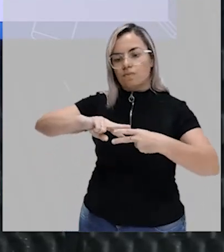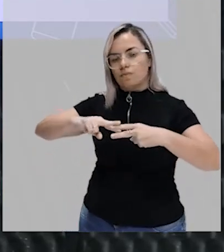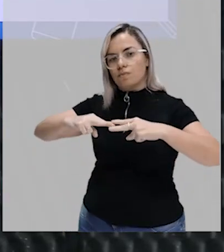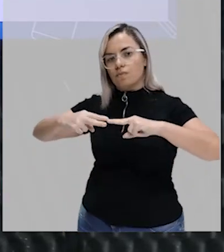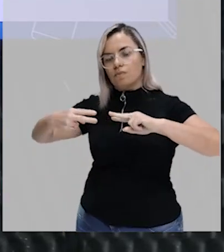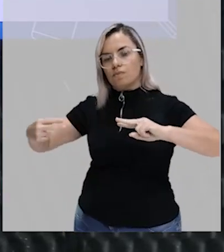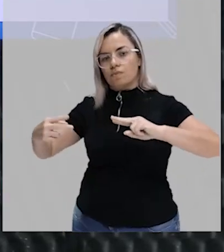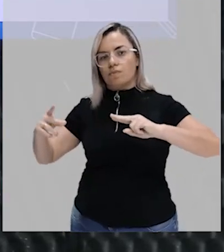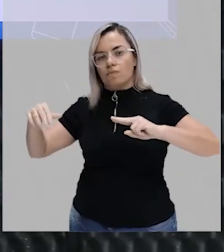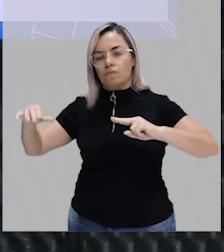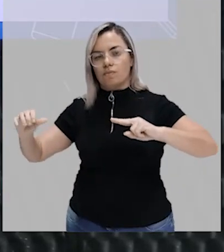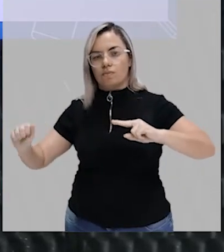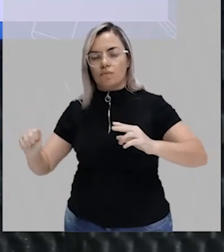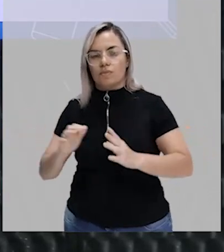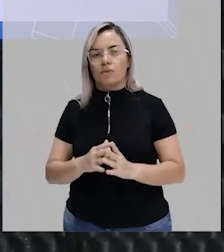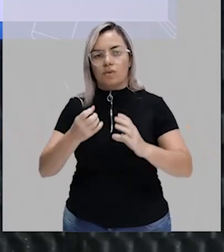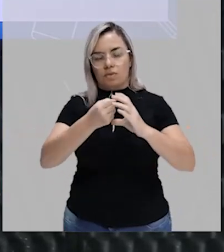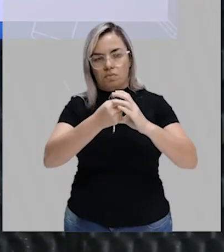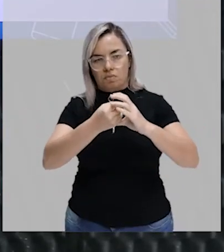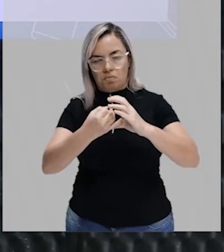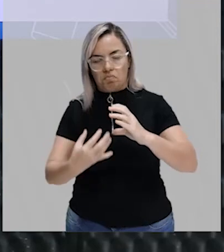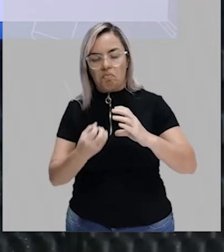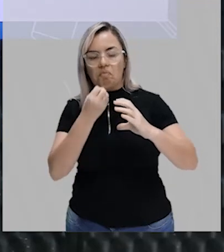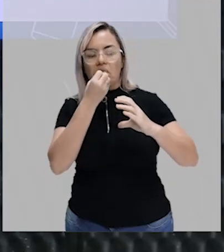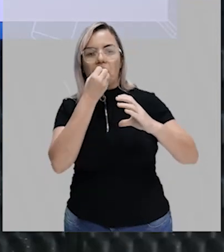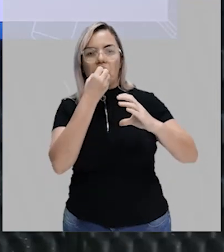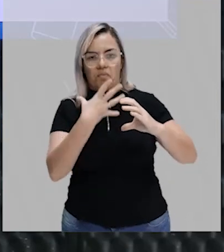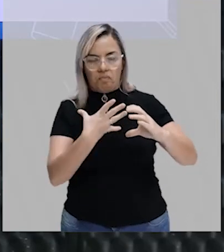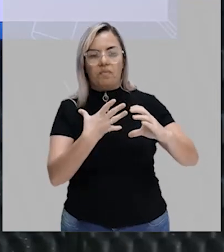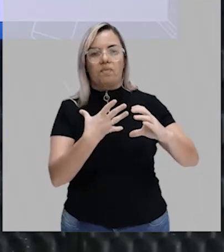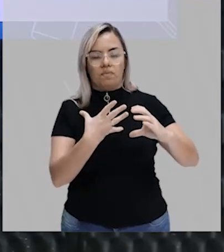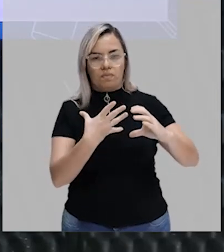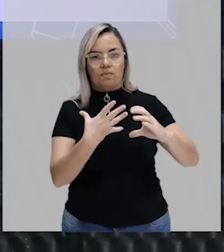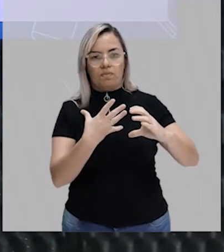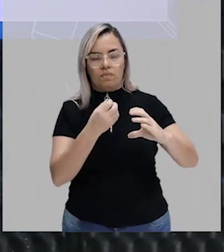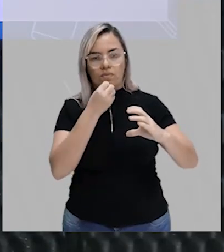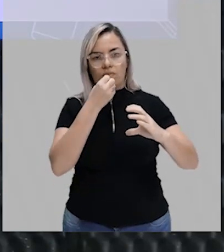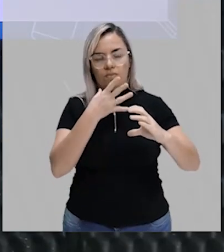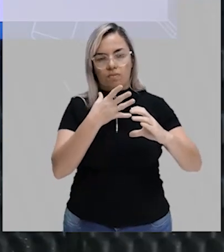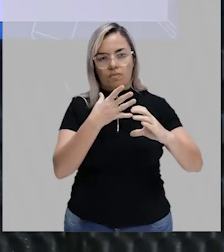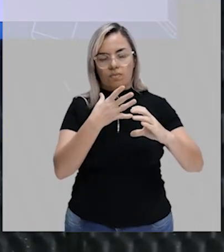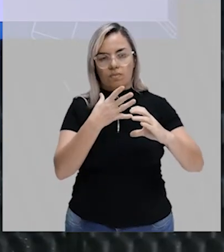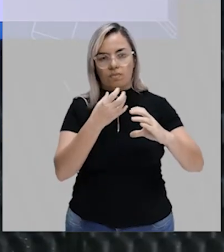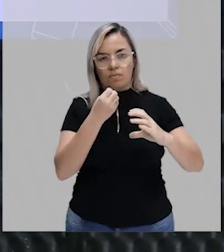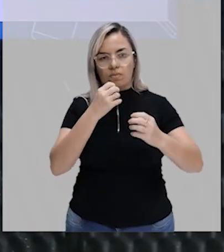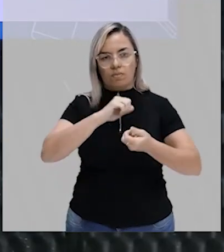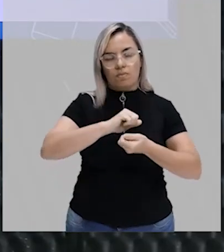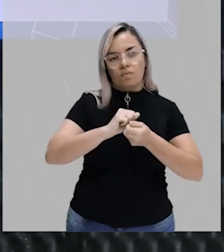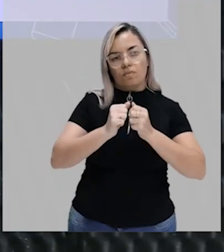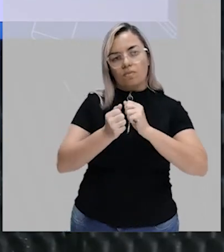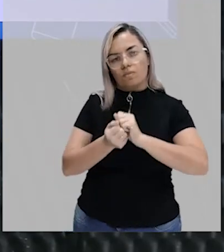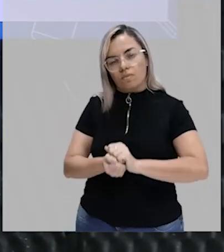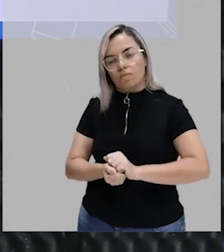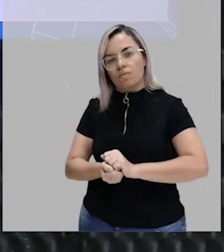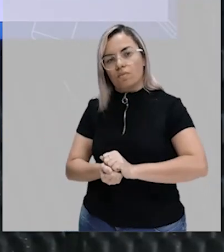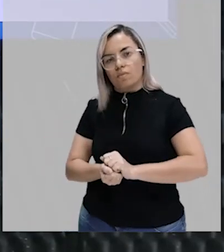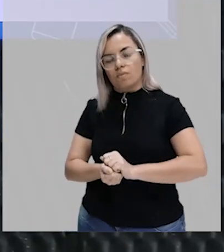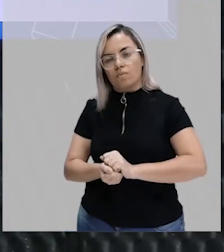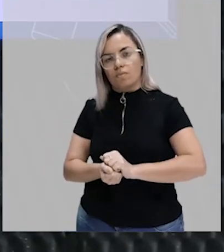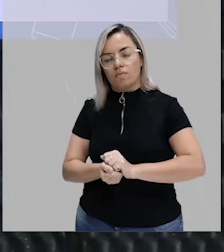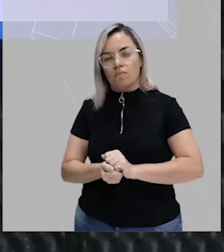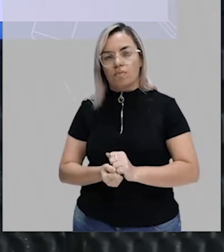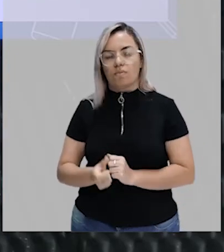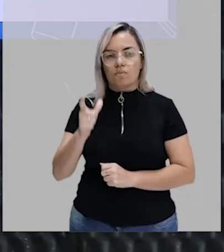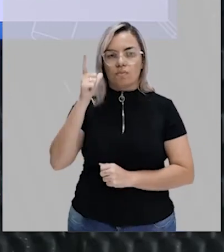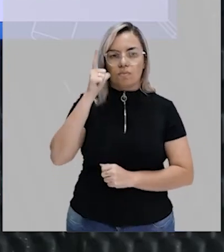essa característica for boa, ou seja, se ela proporcionar uma boa adaptabilidade para que